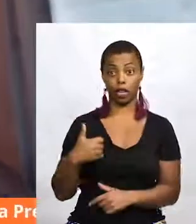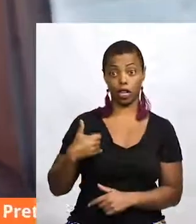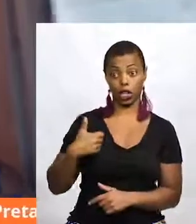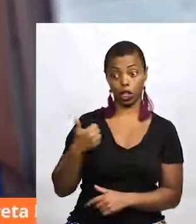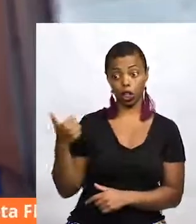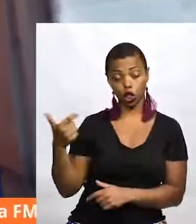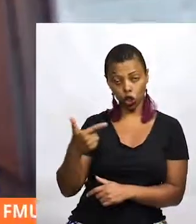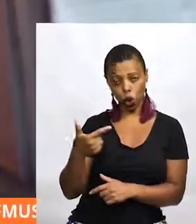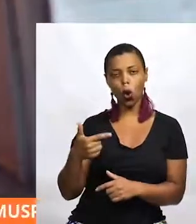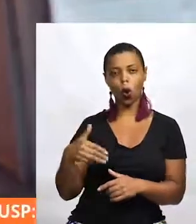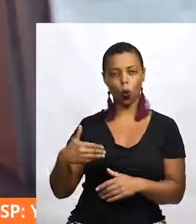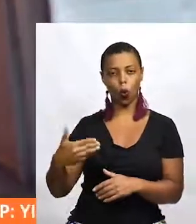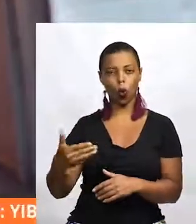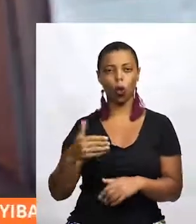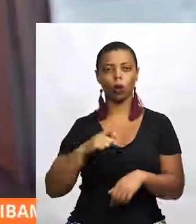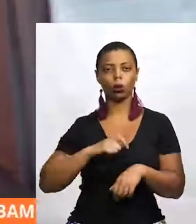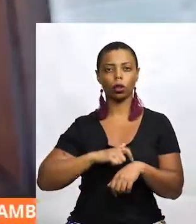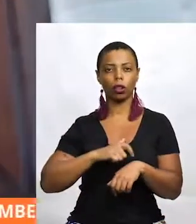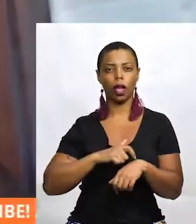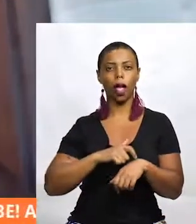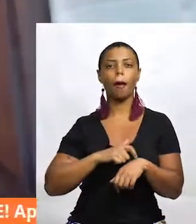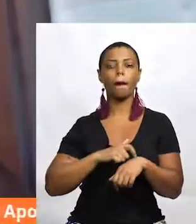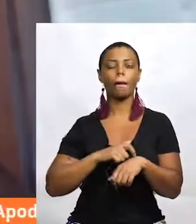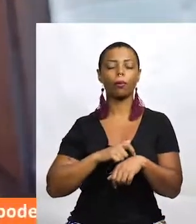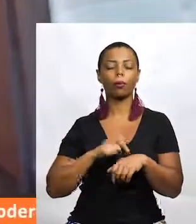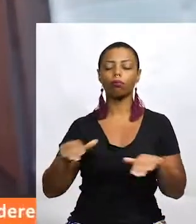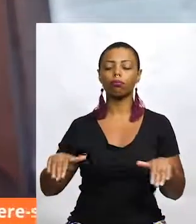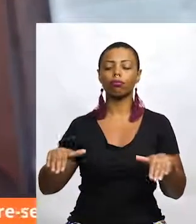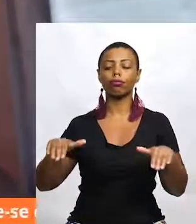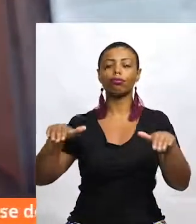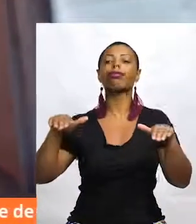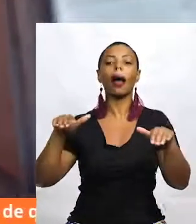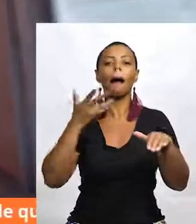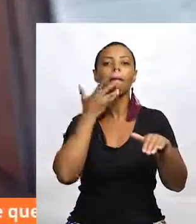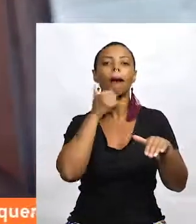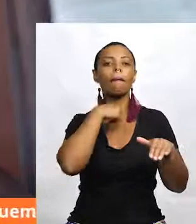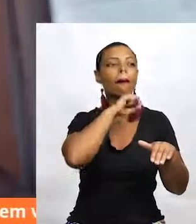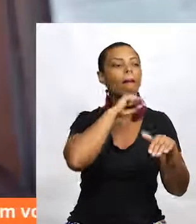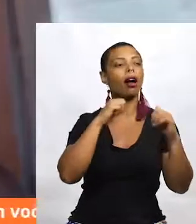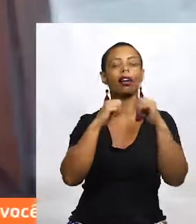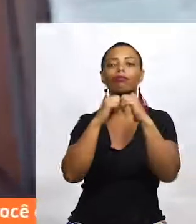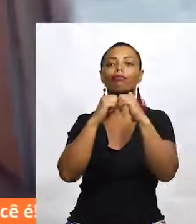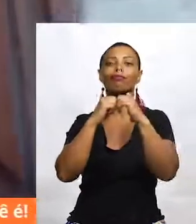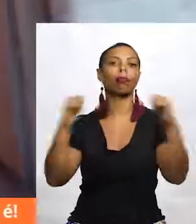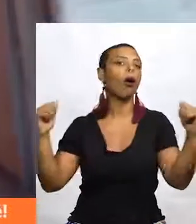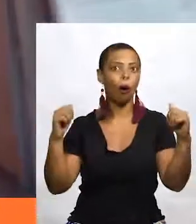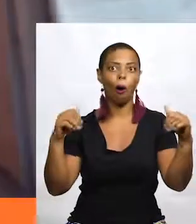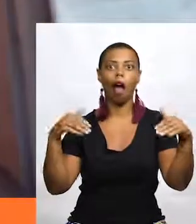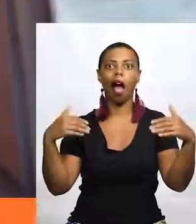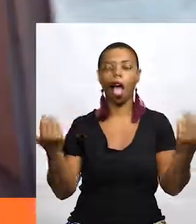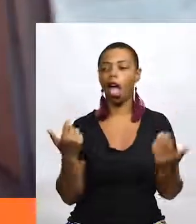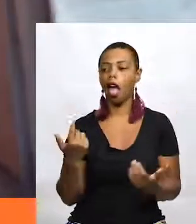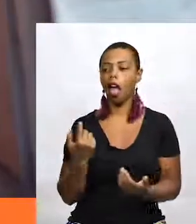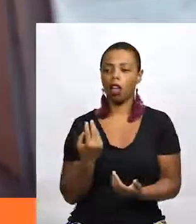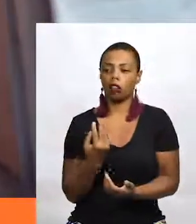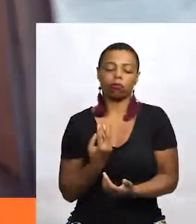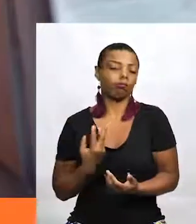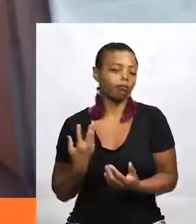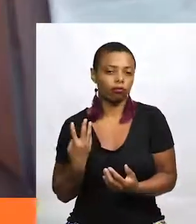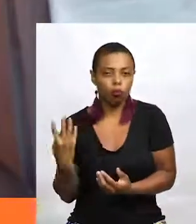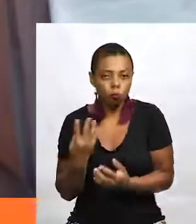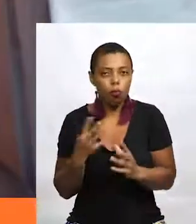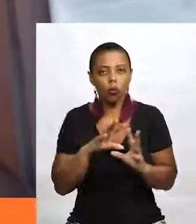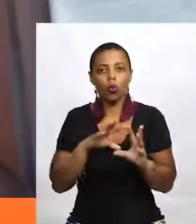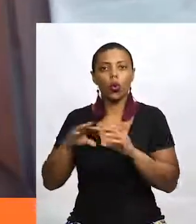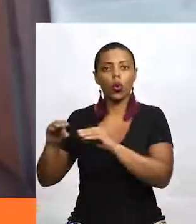trajetória da primeira infância foi interrompida, os meus pais se separaram e nós mudamos para o porão da casa de uma tia.